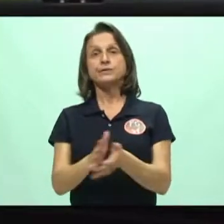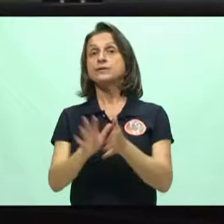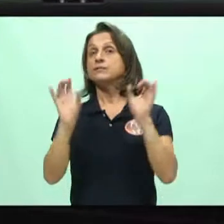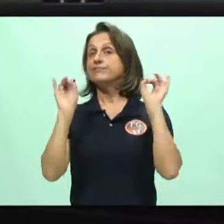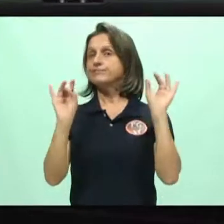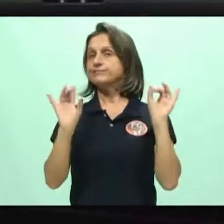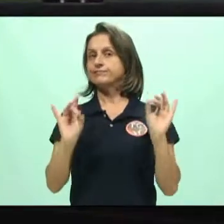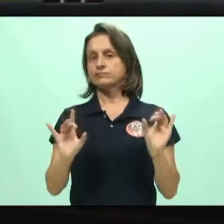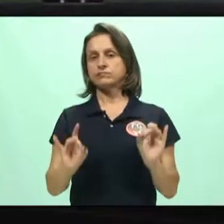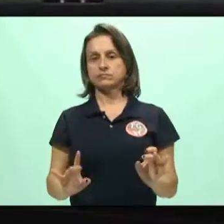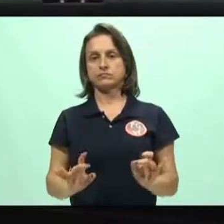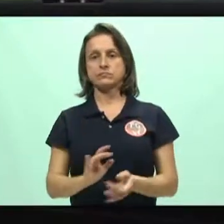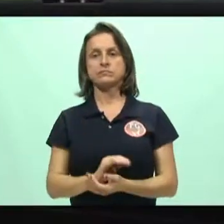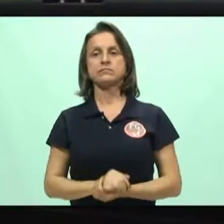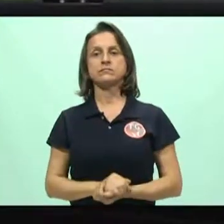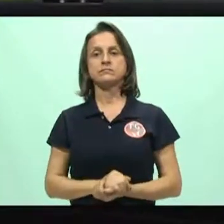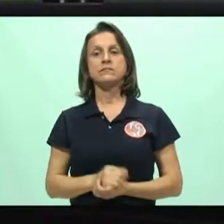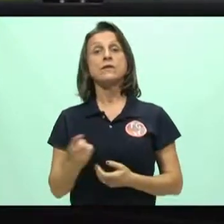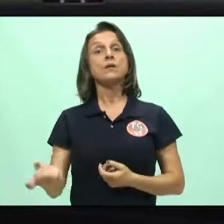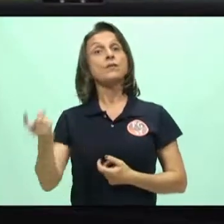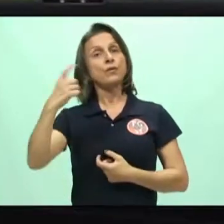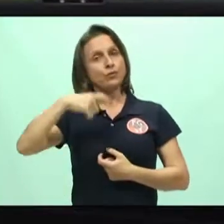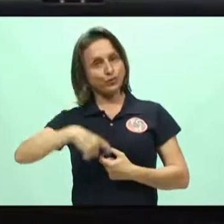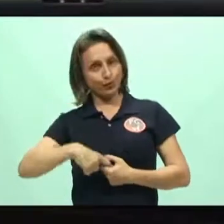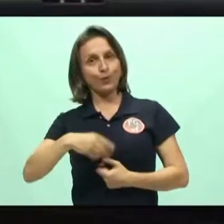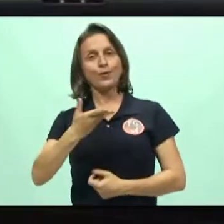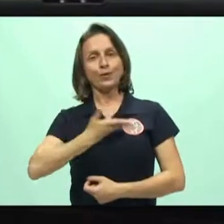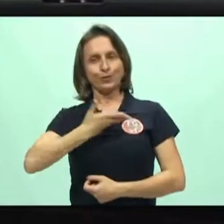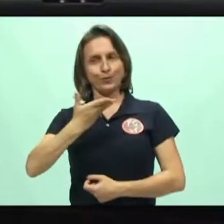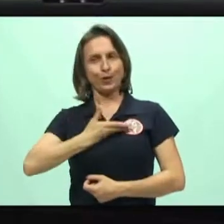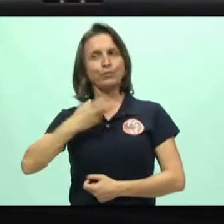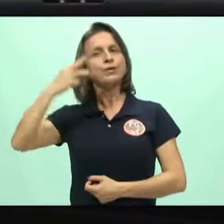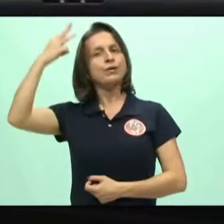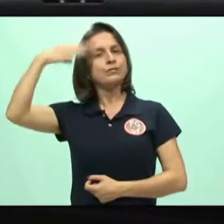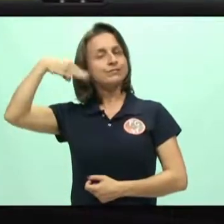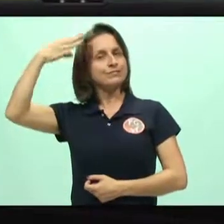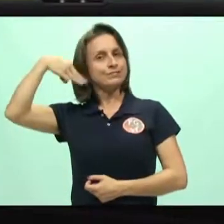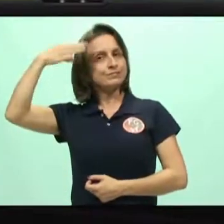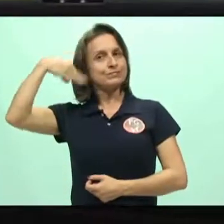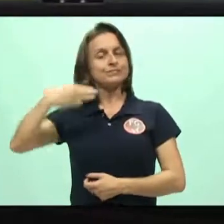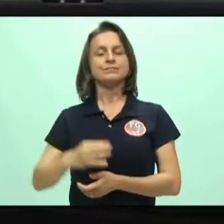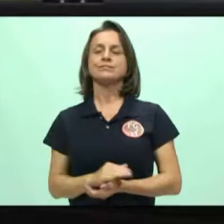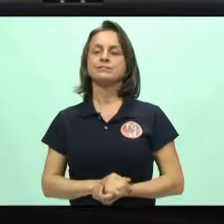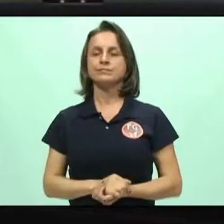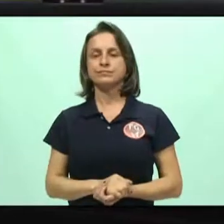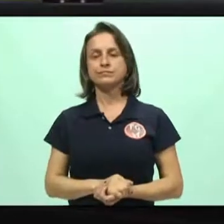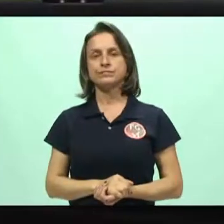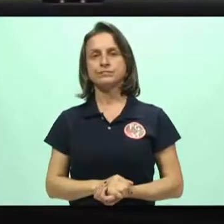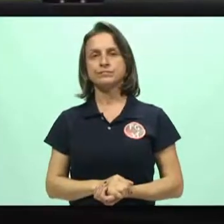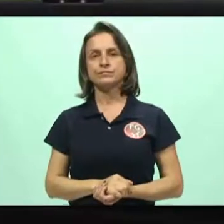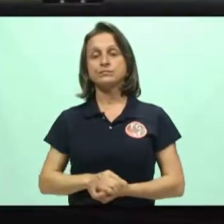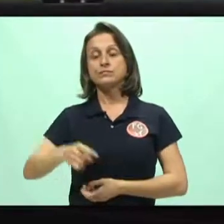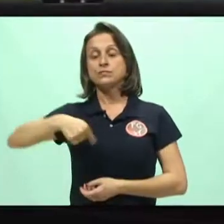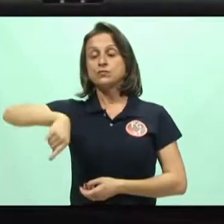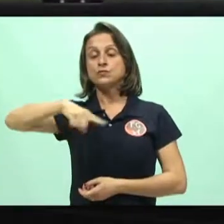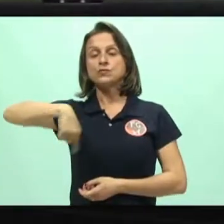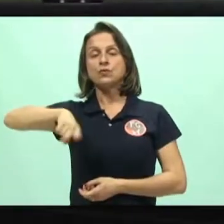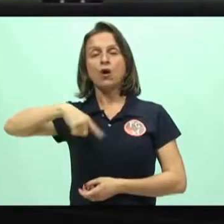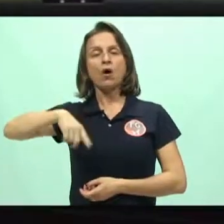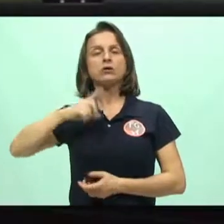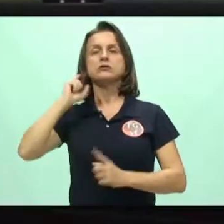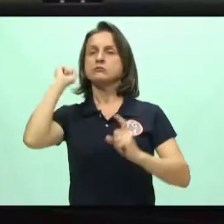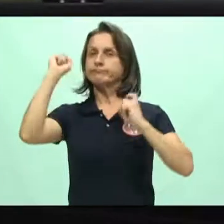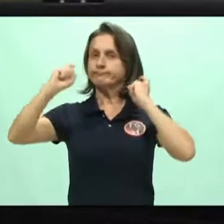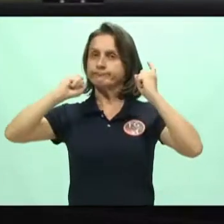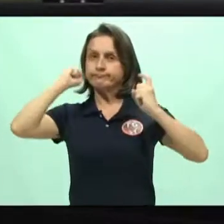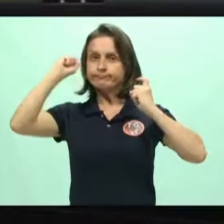especial pela pelo retorno do nosso amigo Marcelo né todos nós estávamos muito